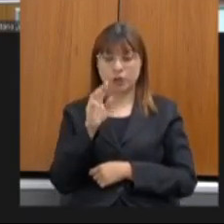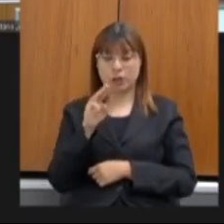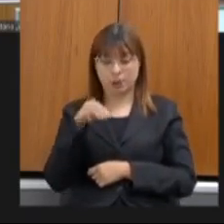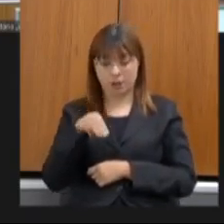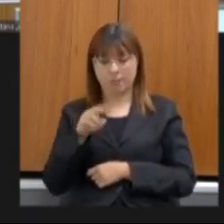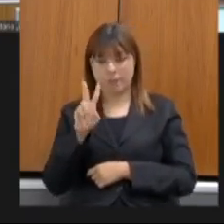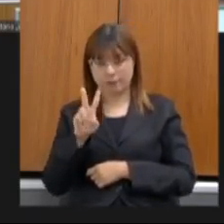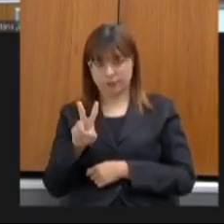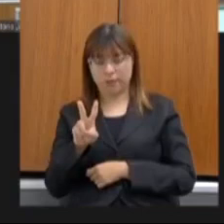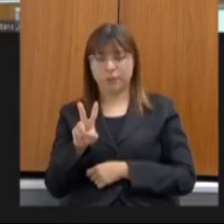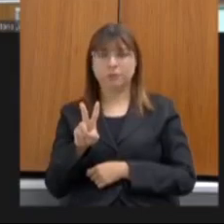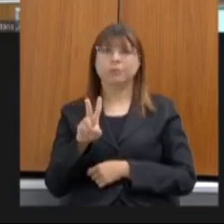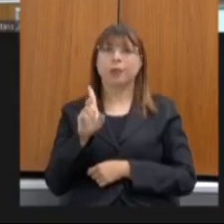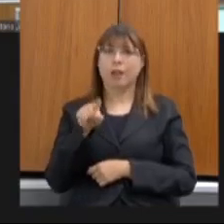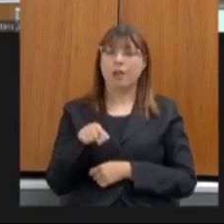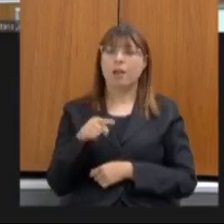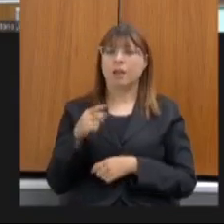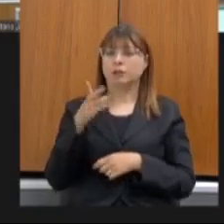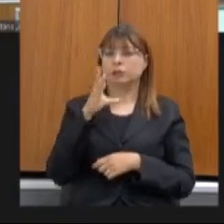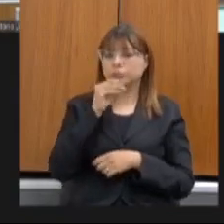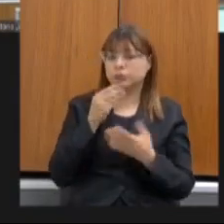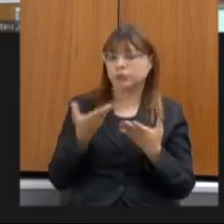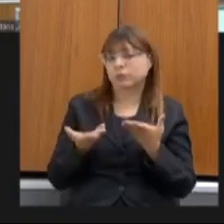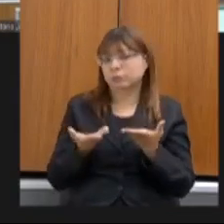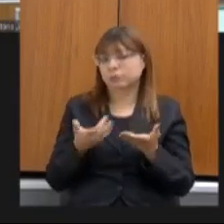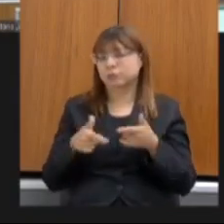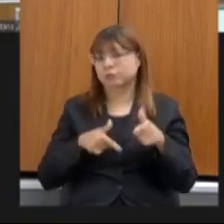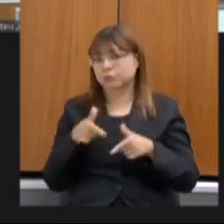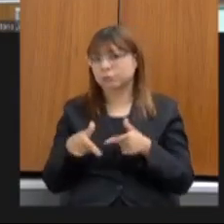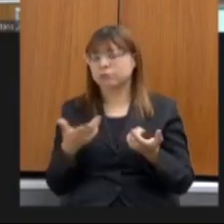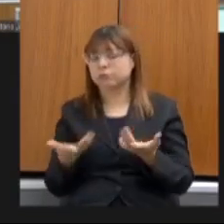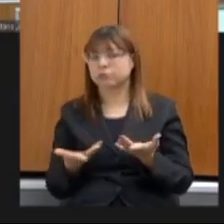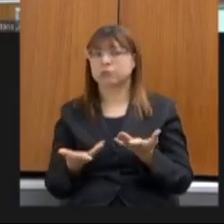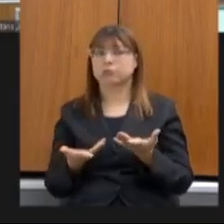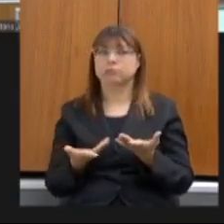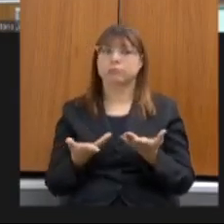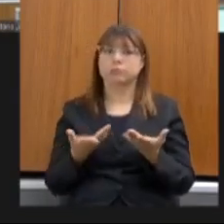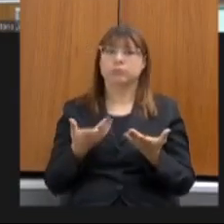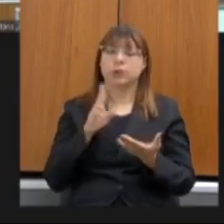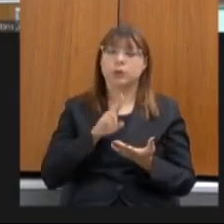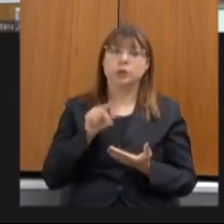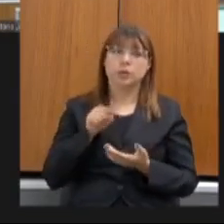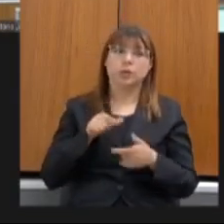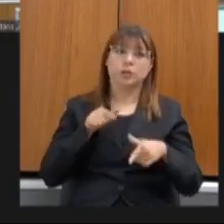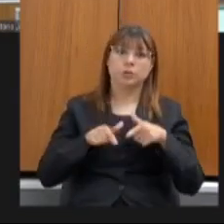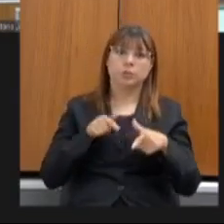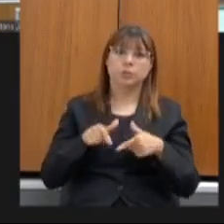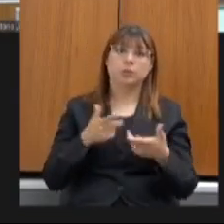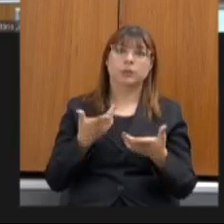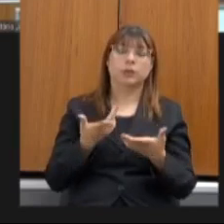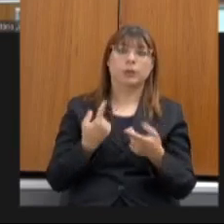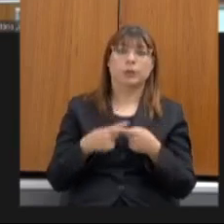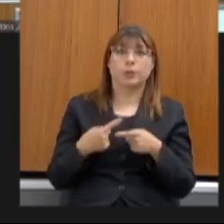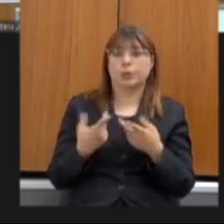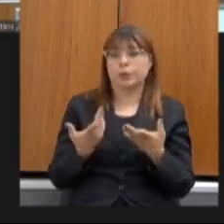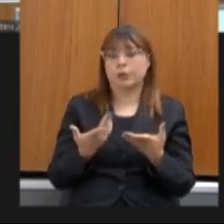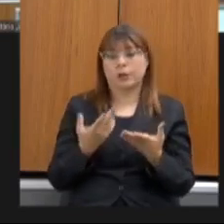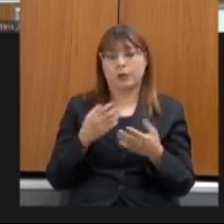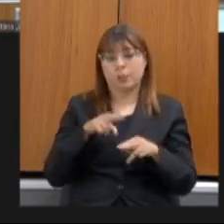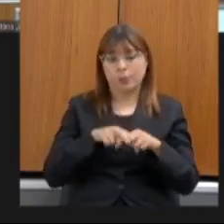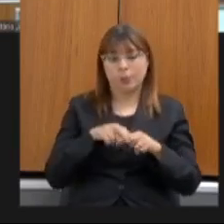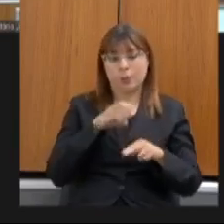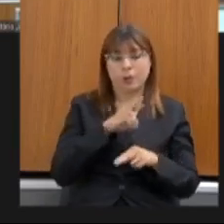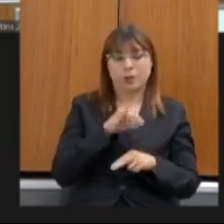muitas vezes é partiram para esta atividade por falta de opção em meio à crise então